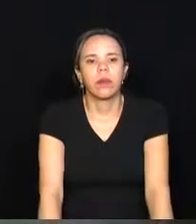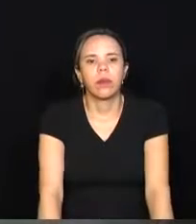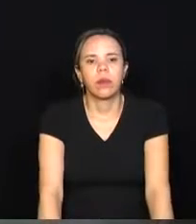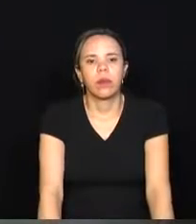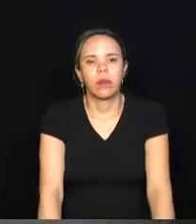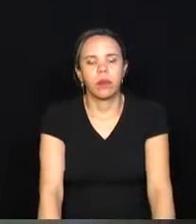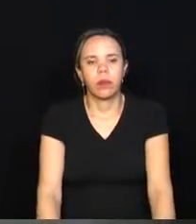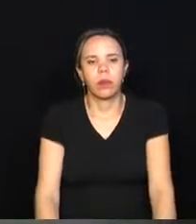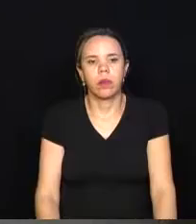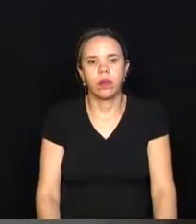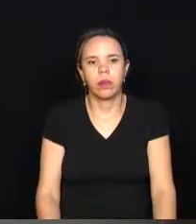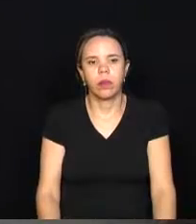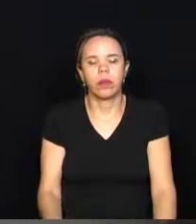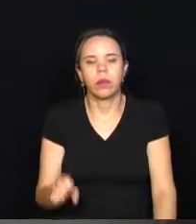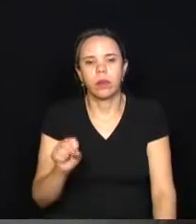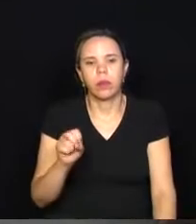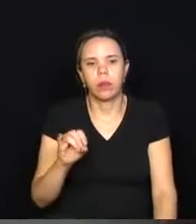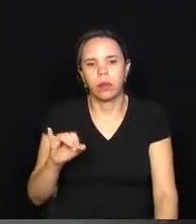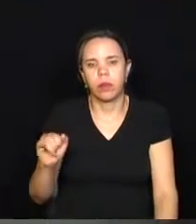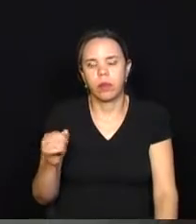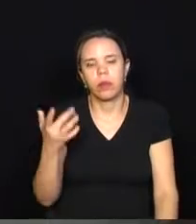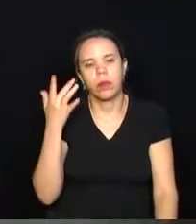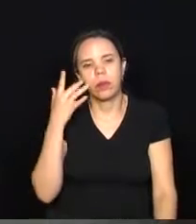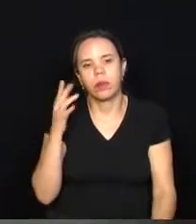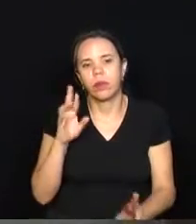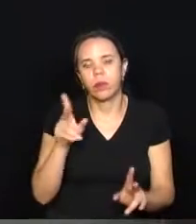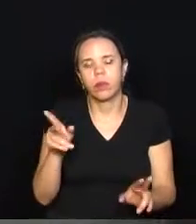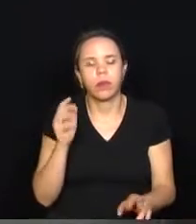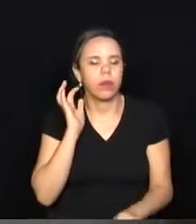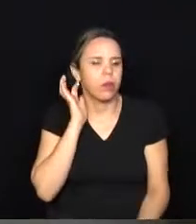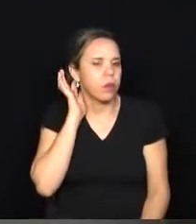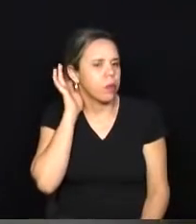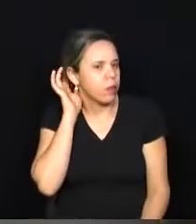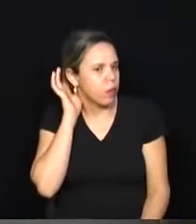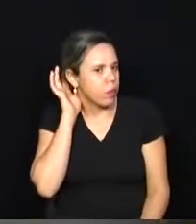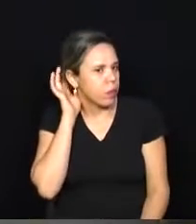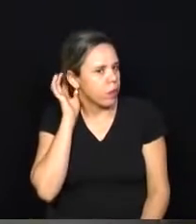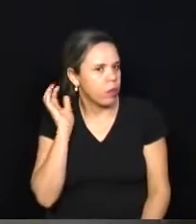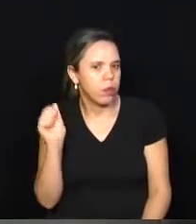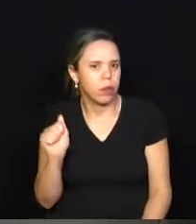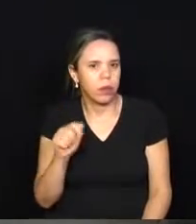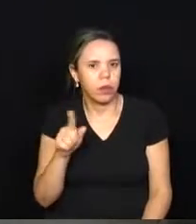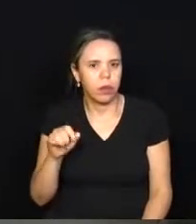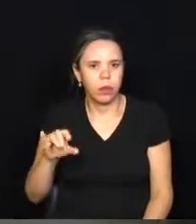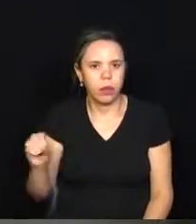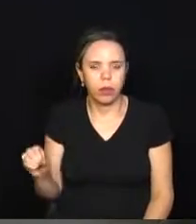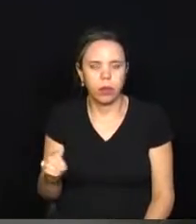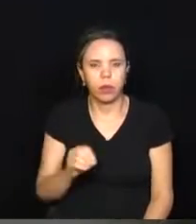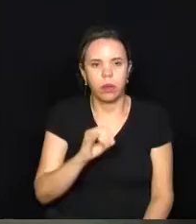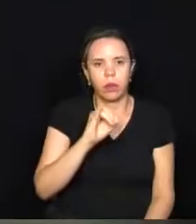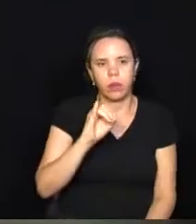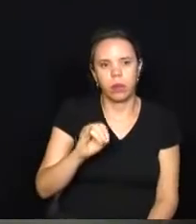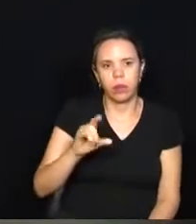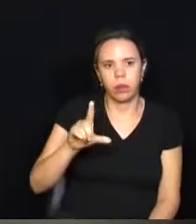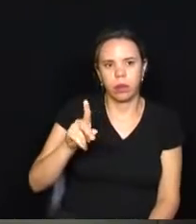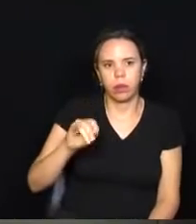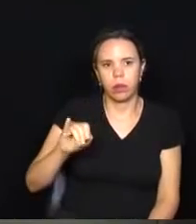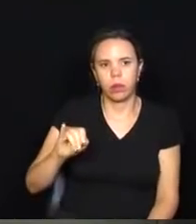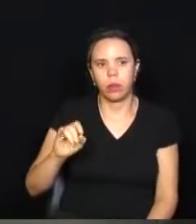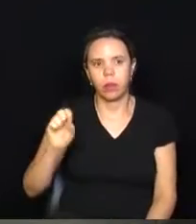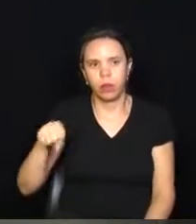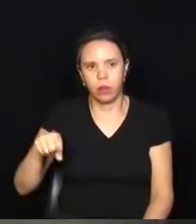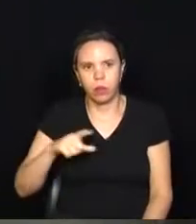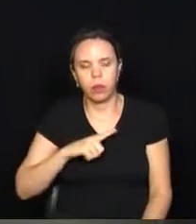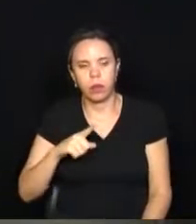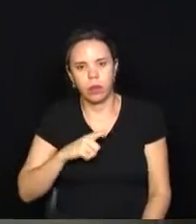Então, Sônia, existe diferença entre o asilo e o LPI? Sim,